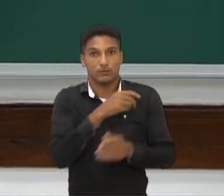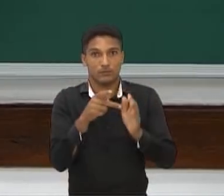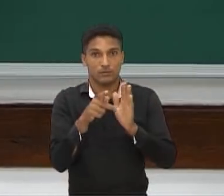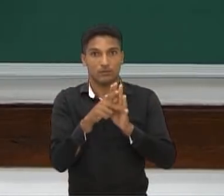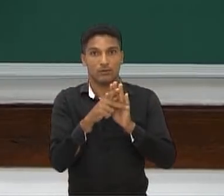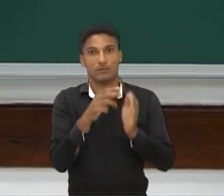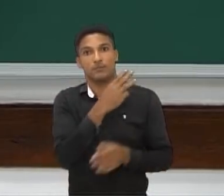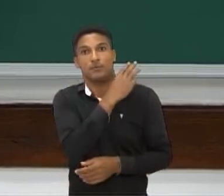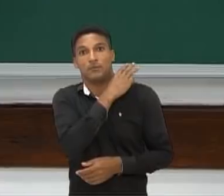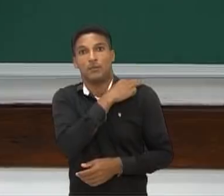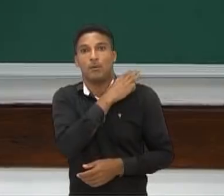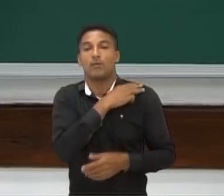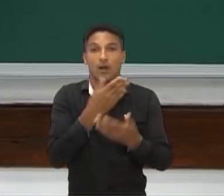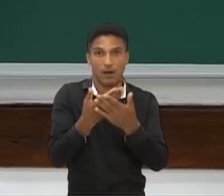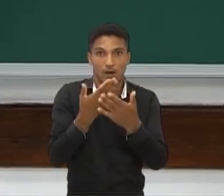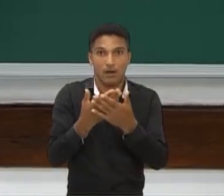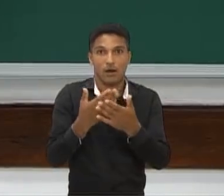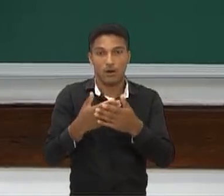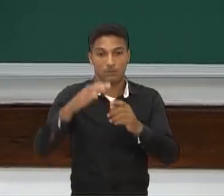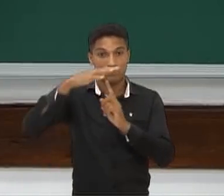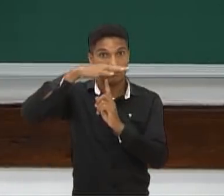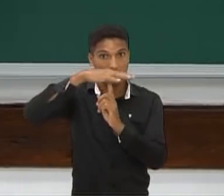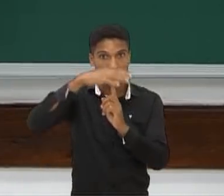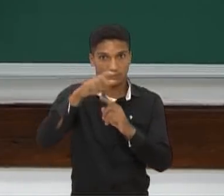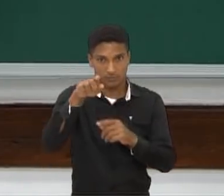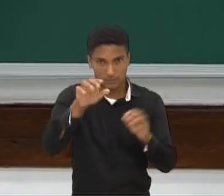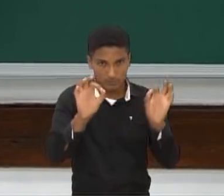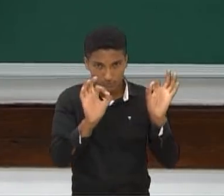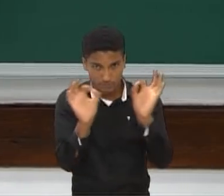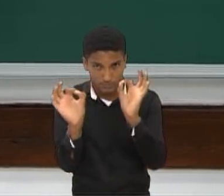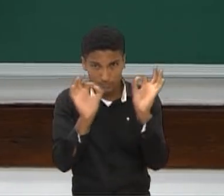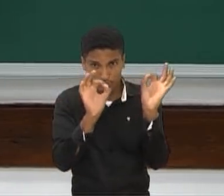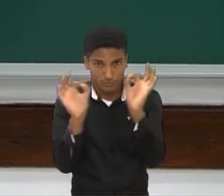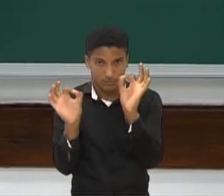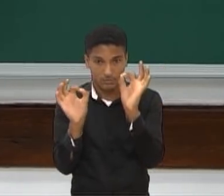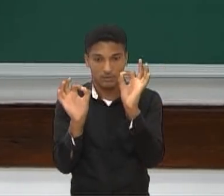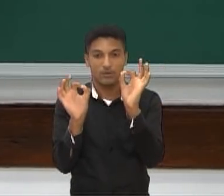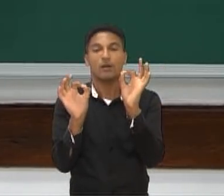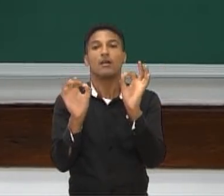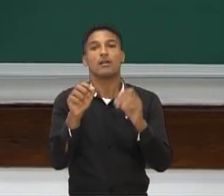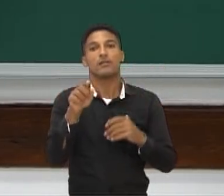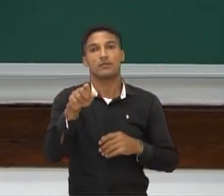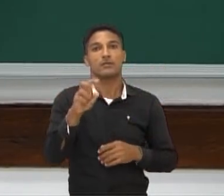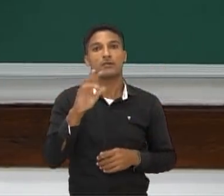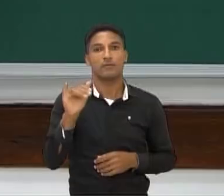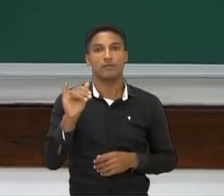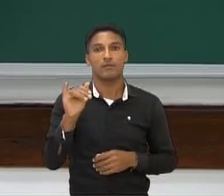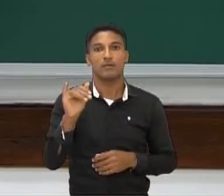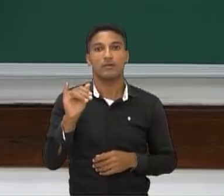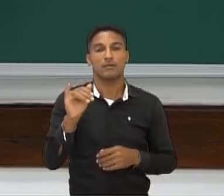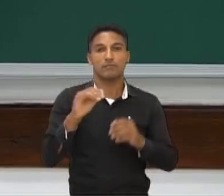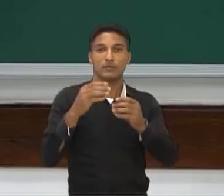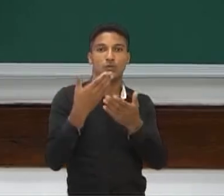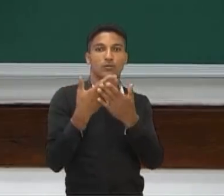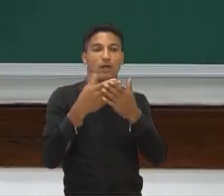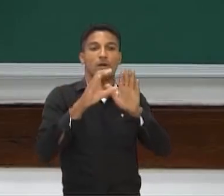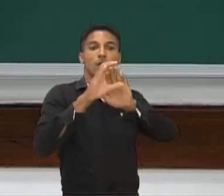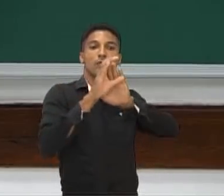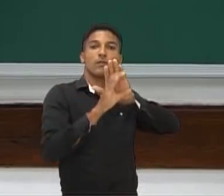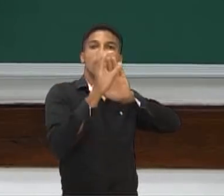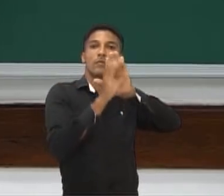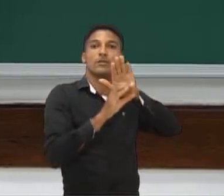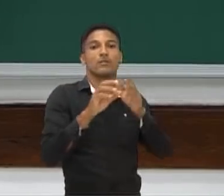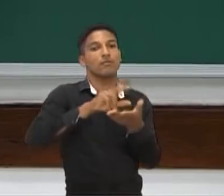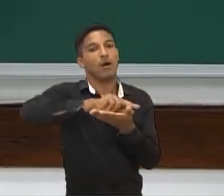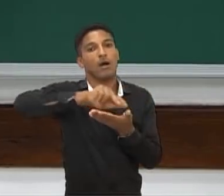série, que assiste às aulas Paraná, vou trazer para você uma aula que pode ter certeza você vai compreender vários conceitos. Eu